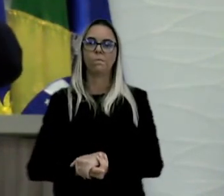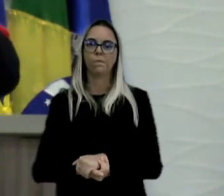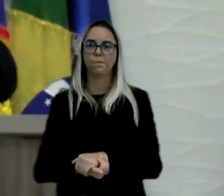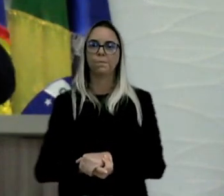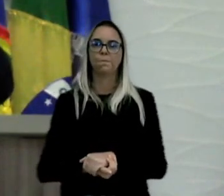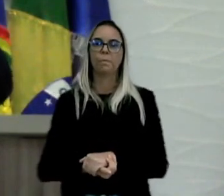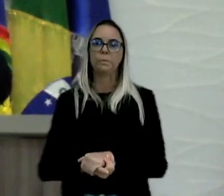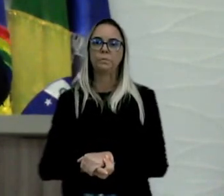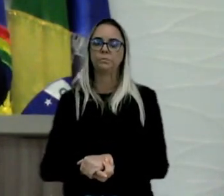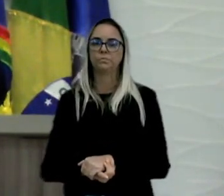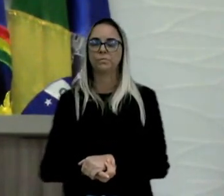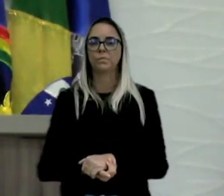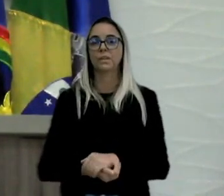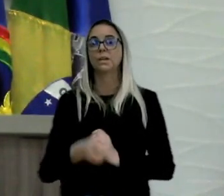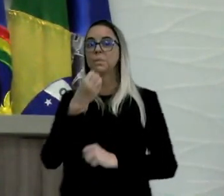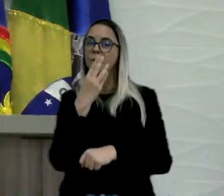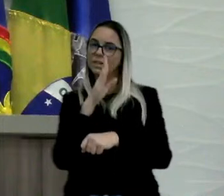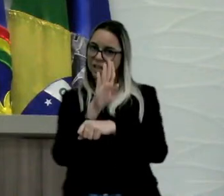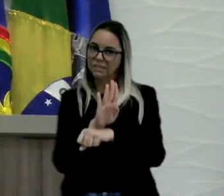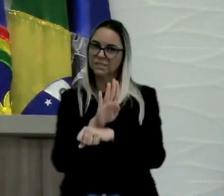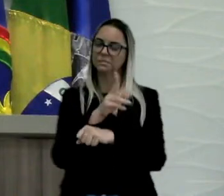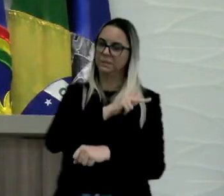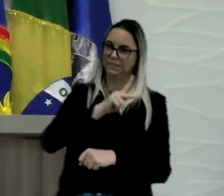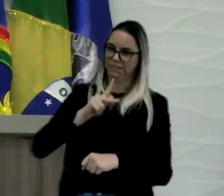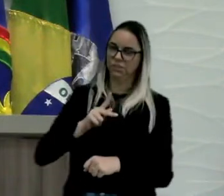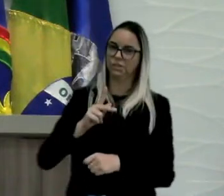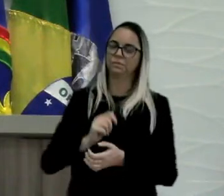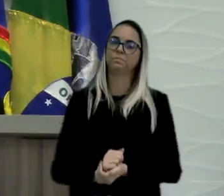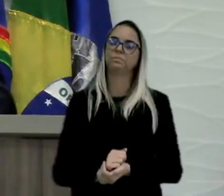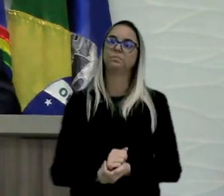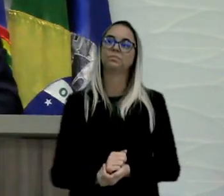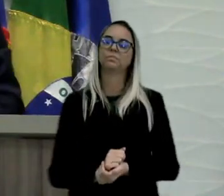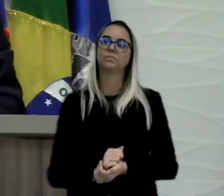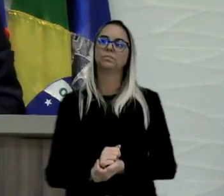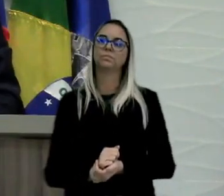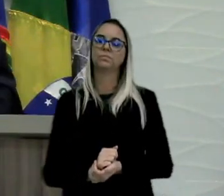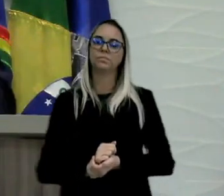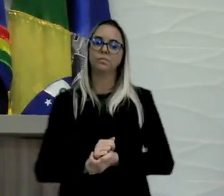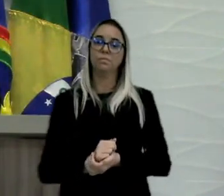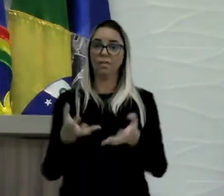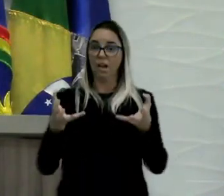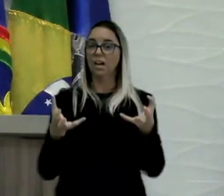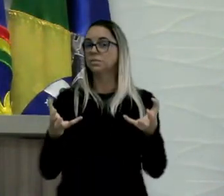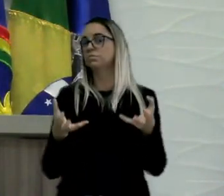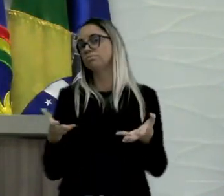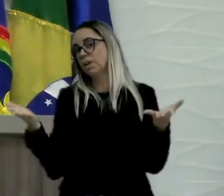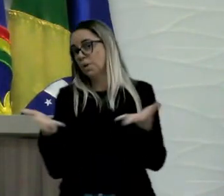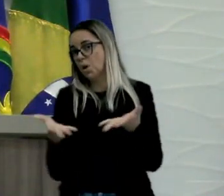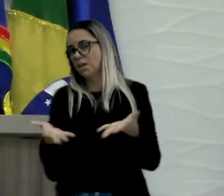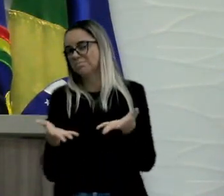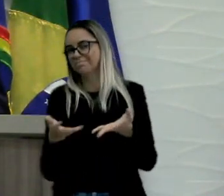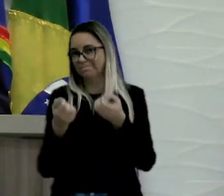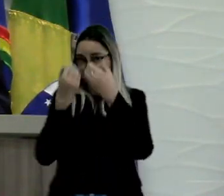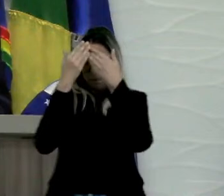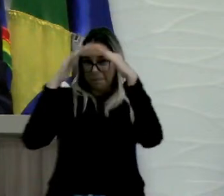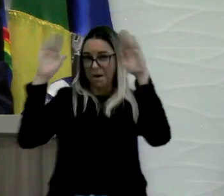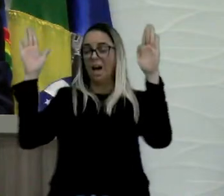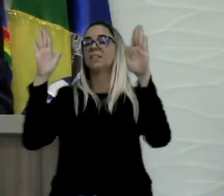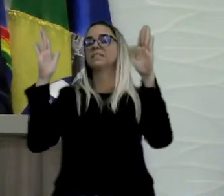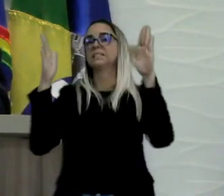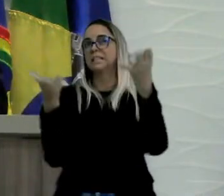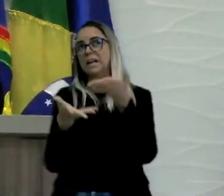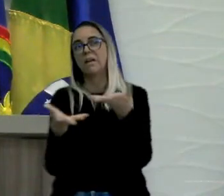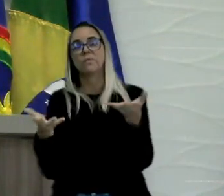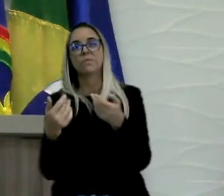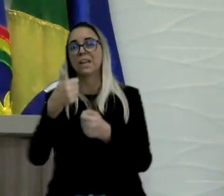fera boa boa tarde Presidente Eh quero deixar aqui bem claro que esses